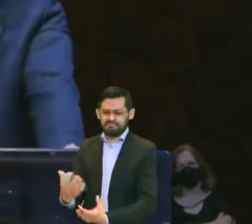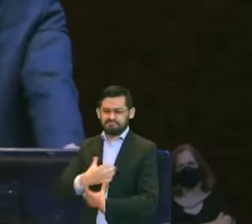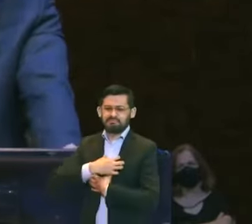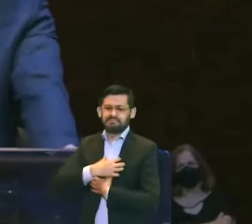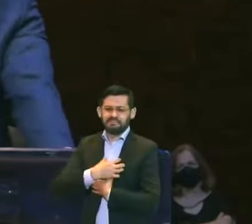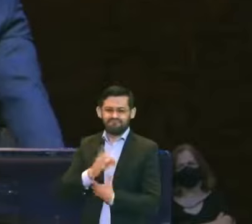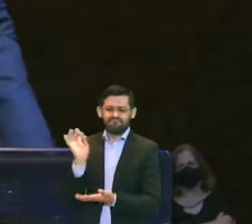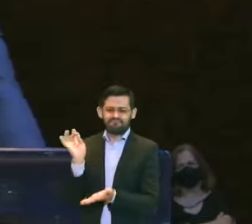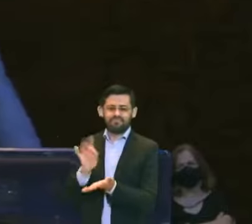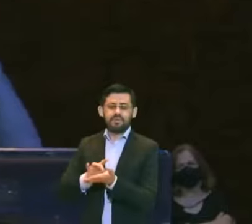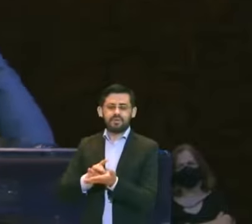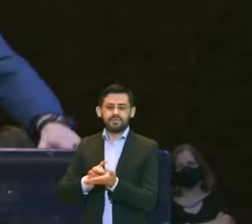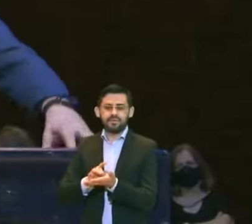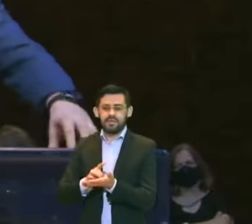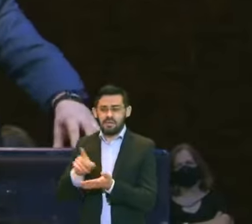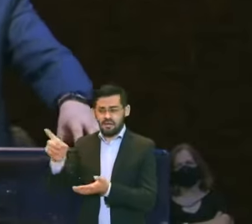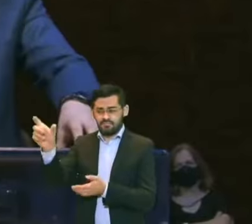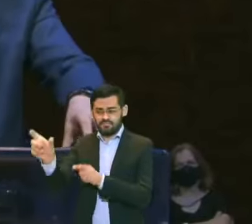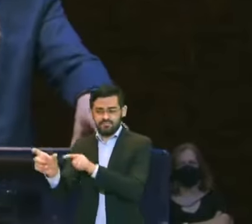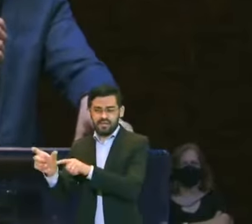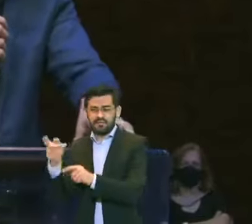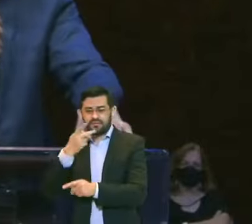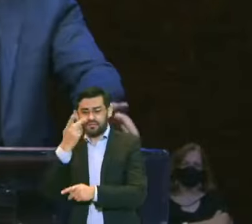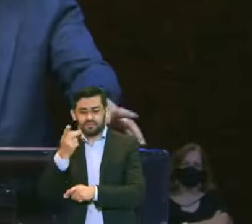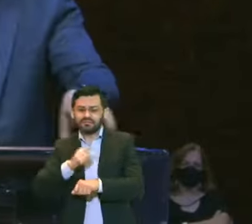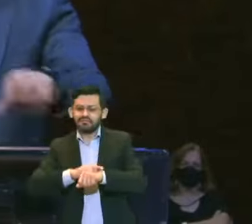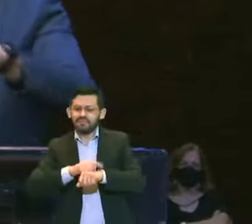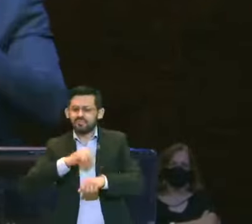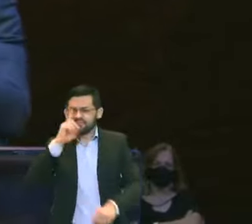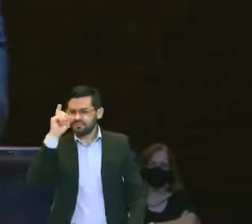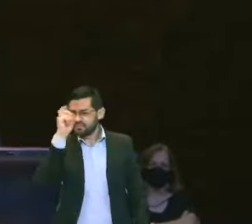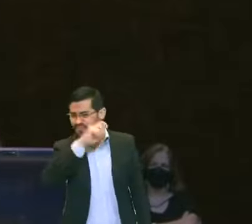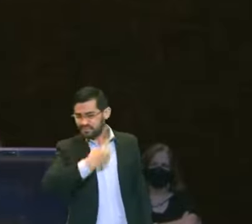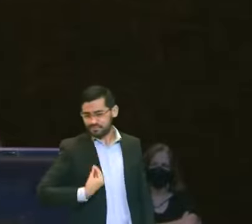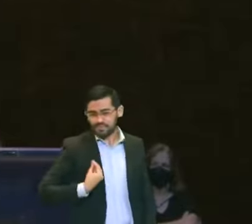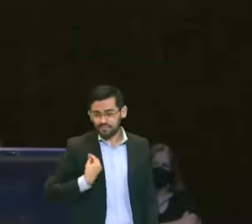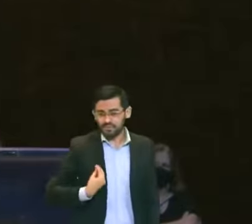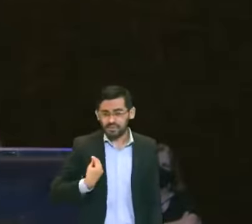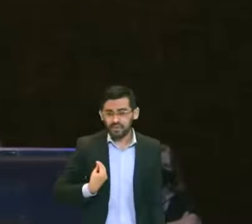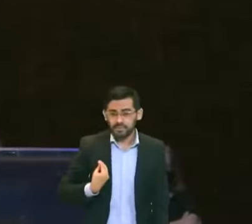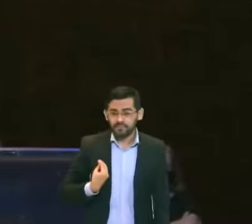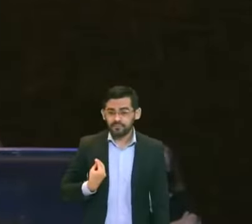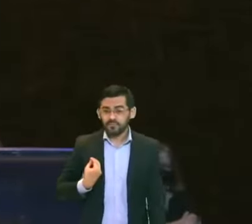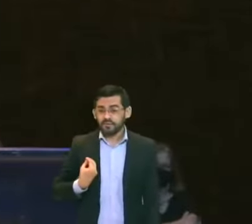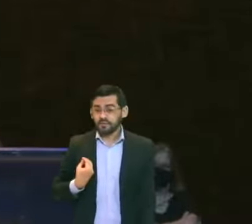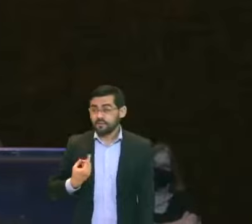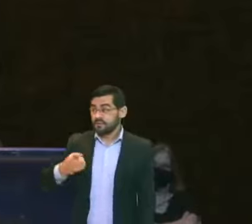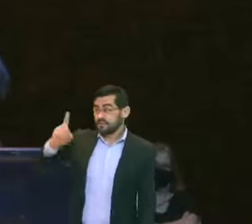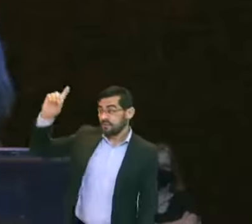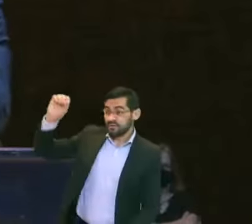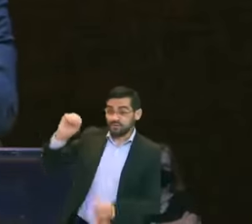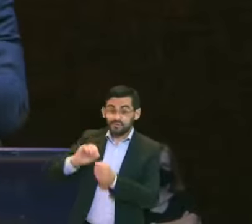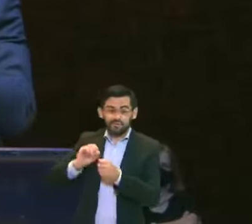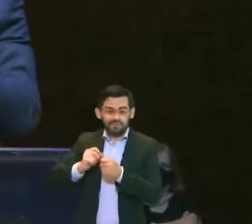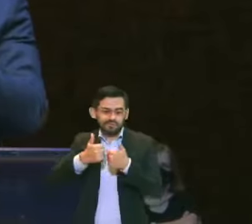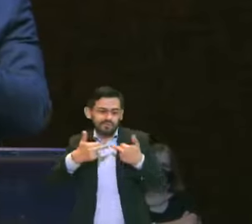impactado. Ela falando também que num tempo difícil da sua vida, o Senhor criou beleza.